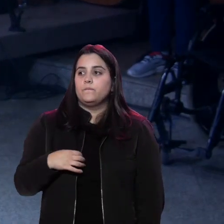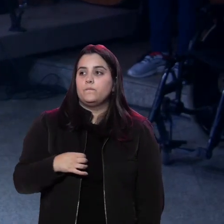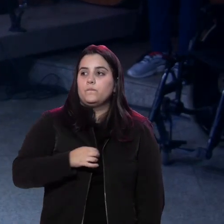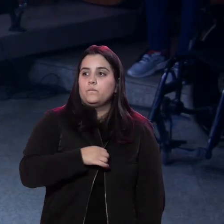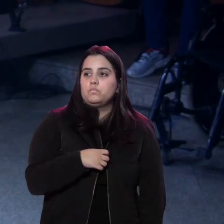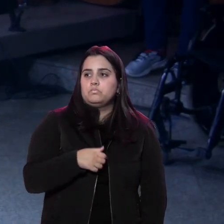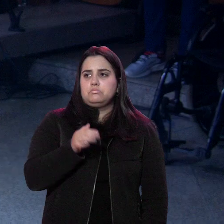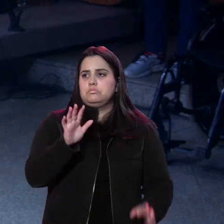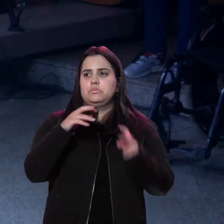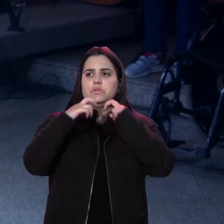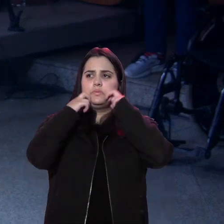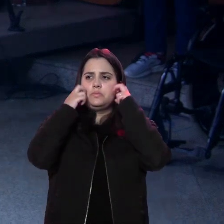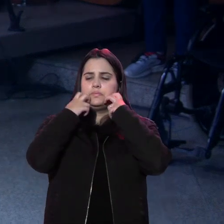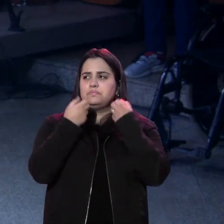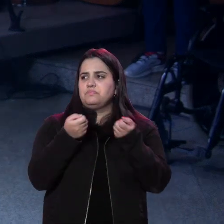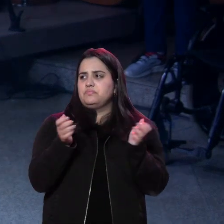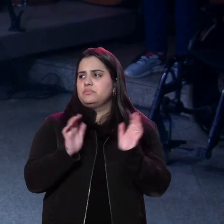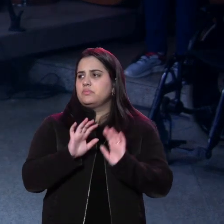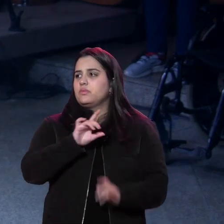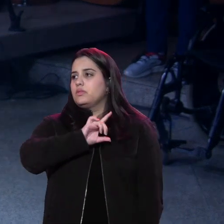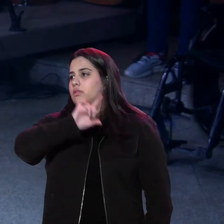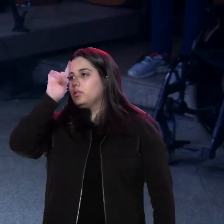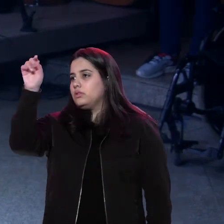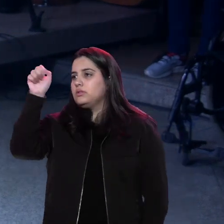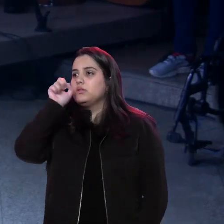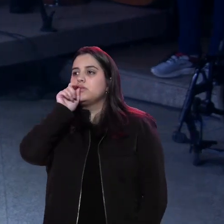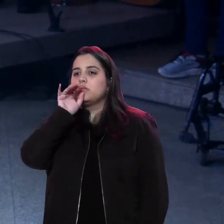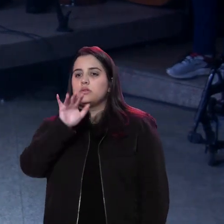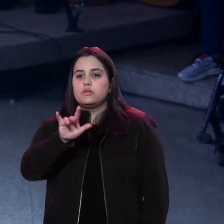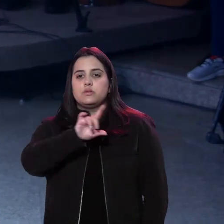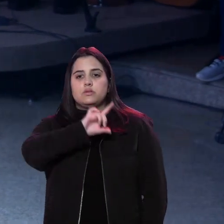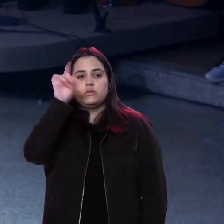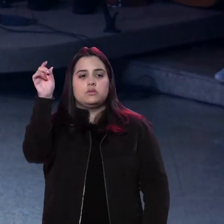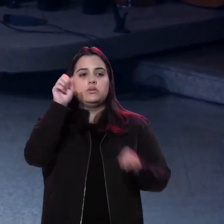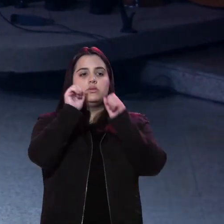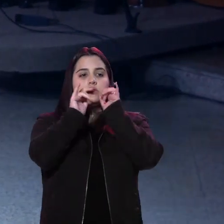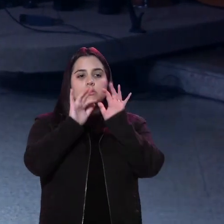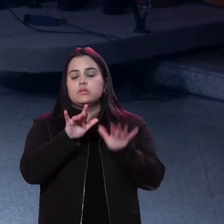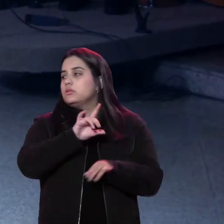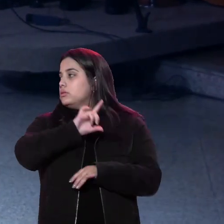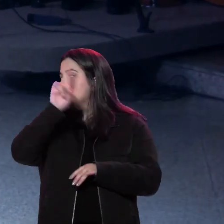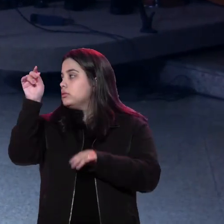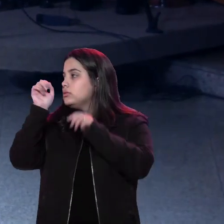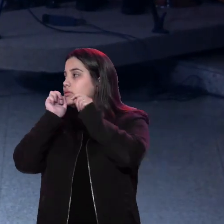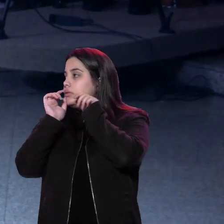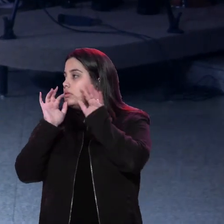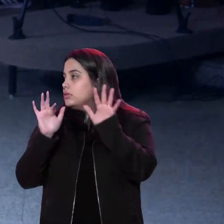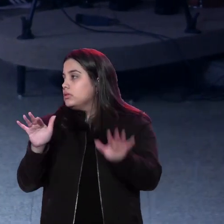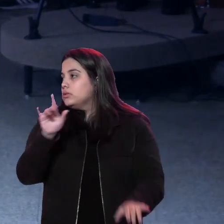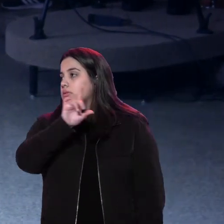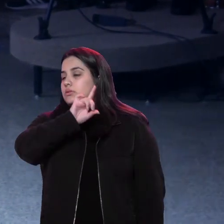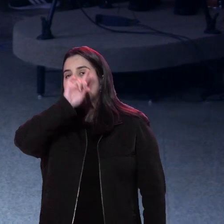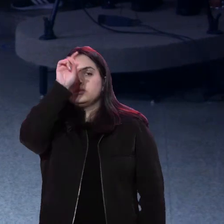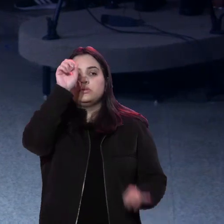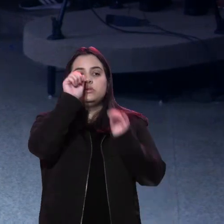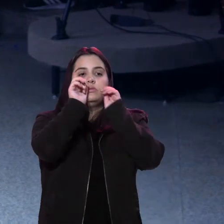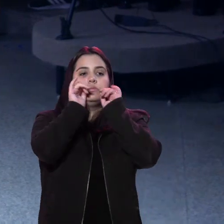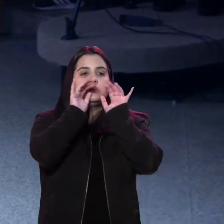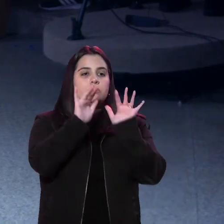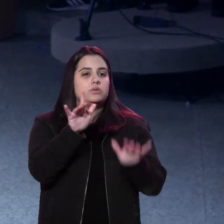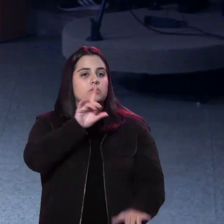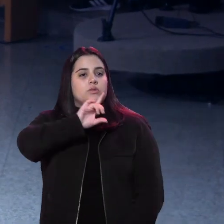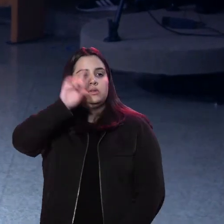Não tenha vergonha. Deus te abençoe, Deus te abençoe, Deus te abençoe, Deus te abençoe, Deus abençoe,